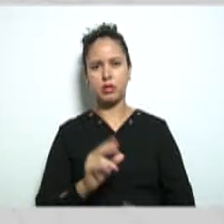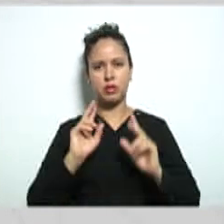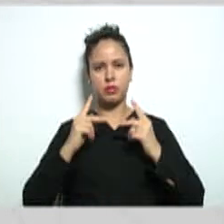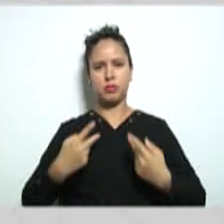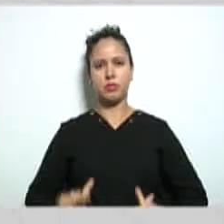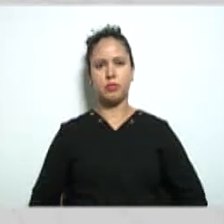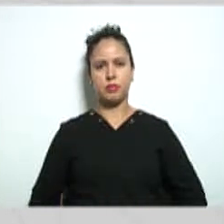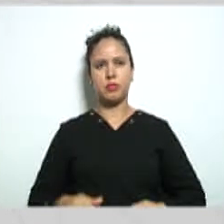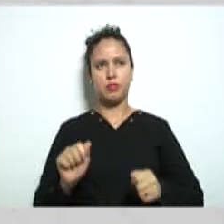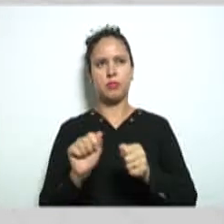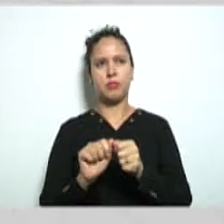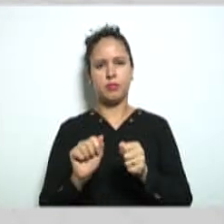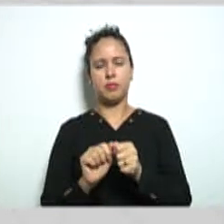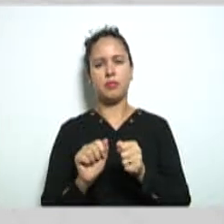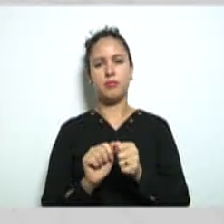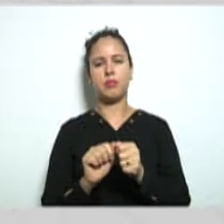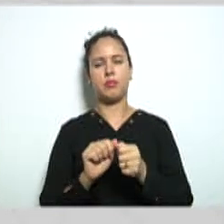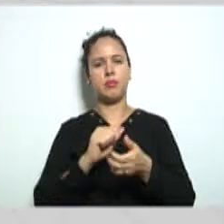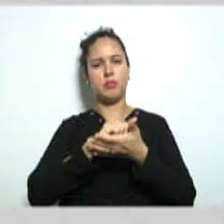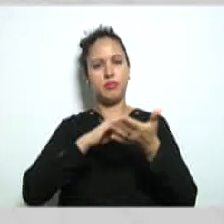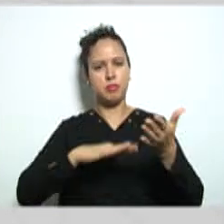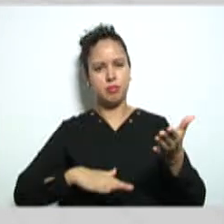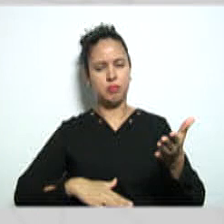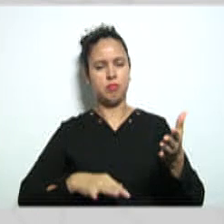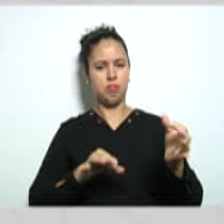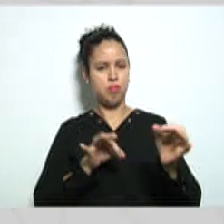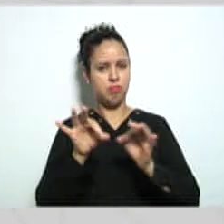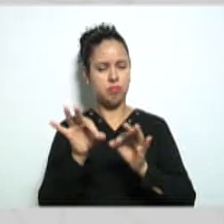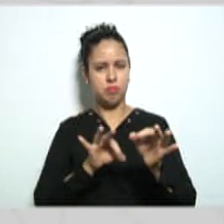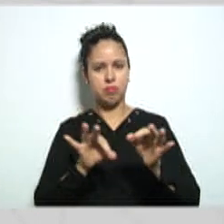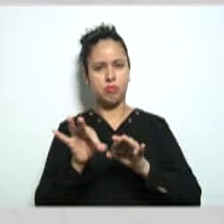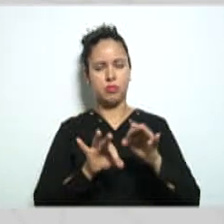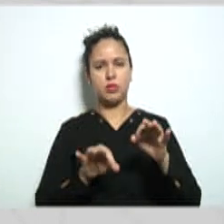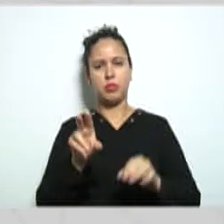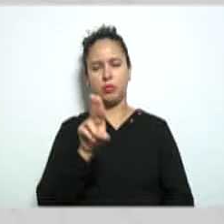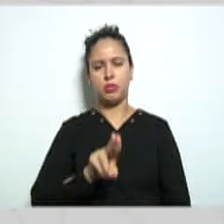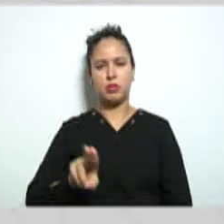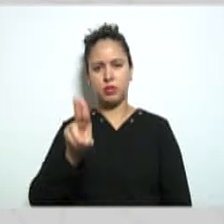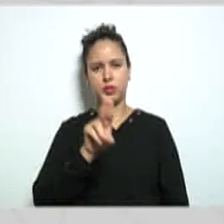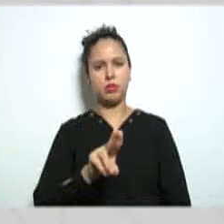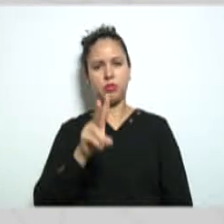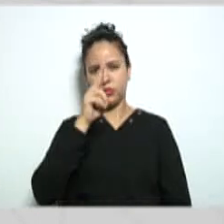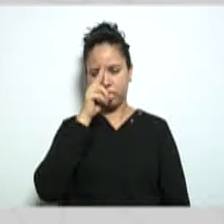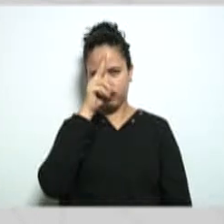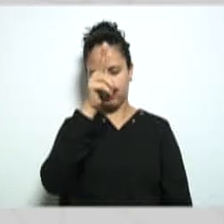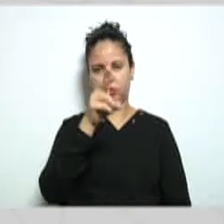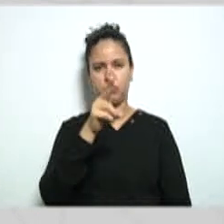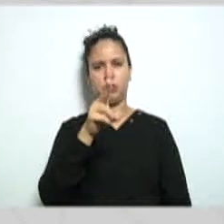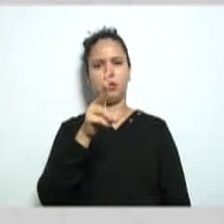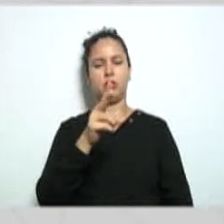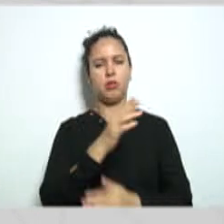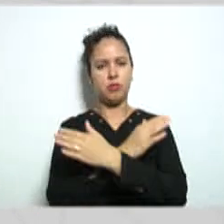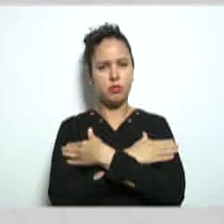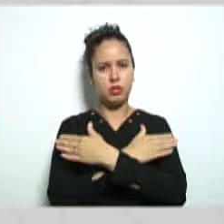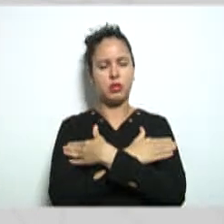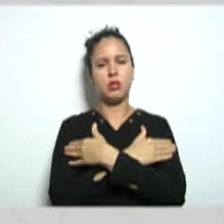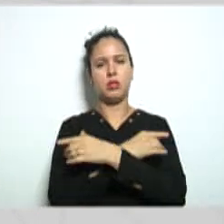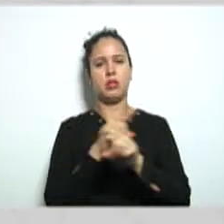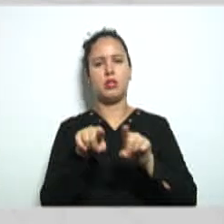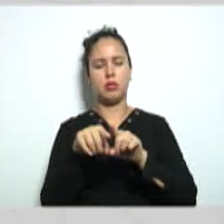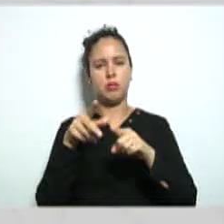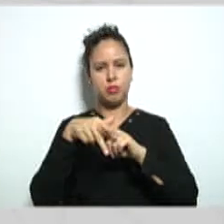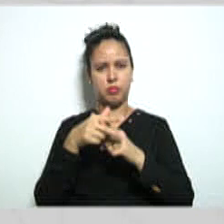realizar atividade coordenada, mediante o uso da força física, mecânica